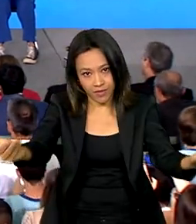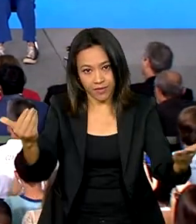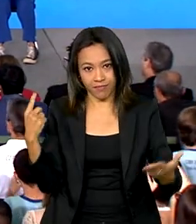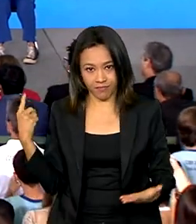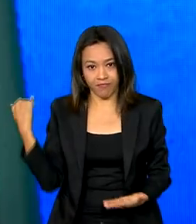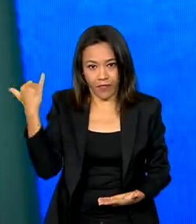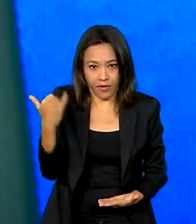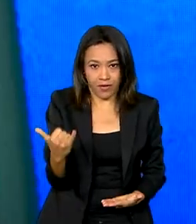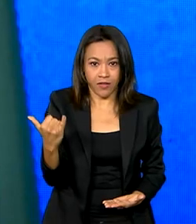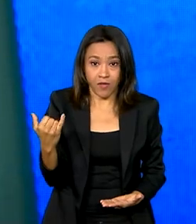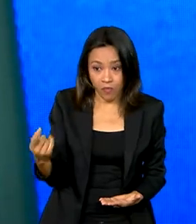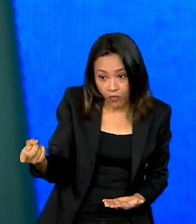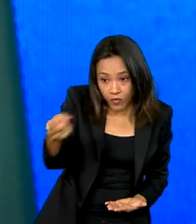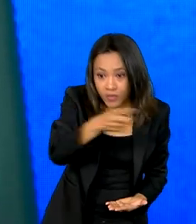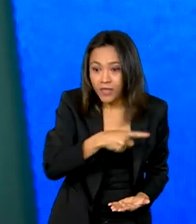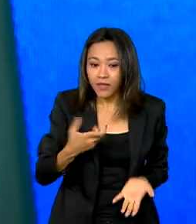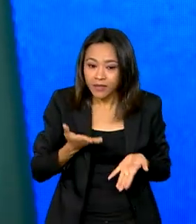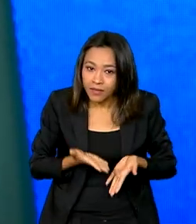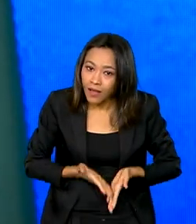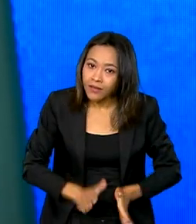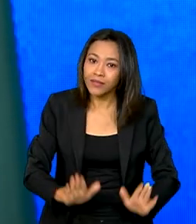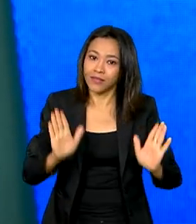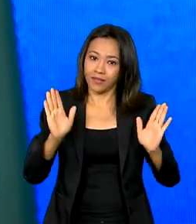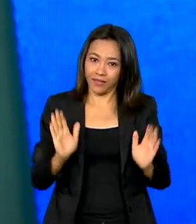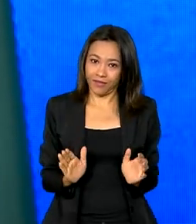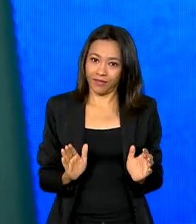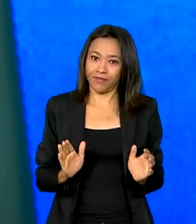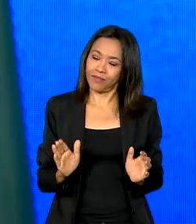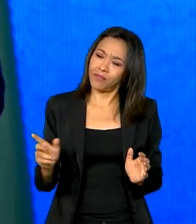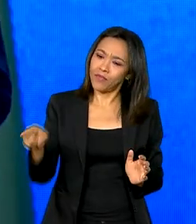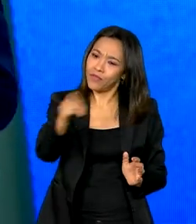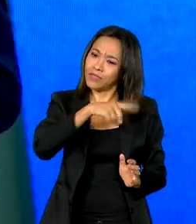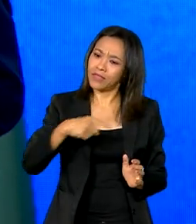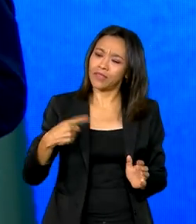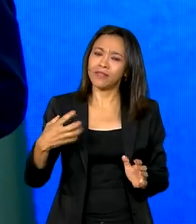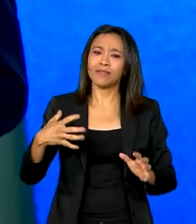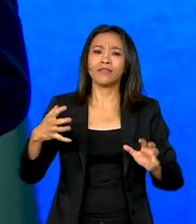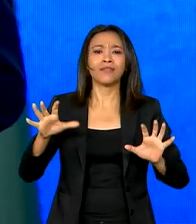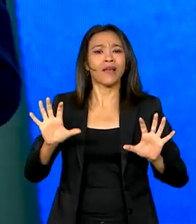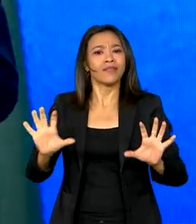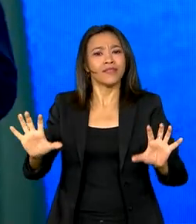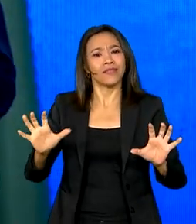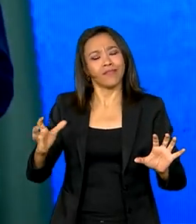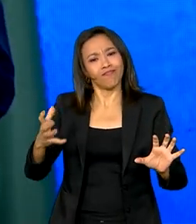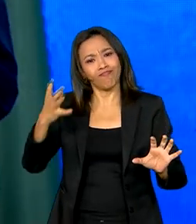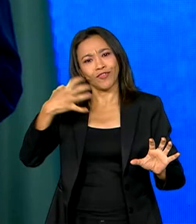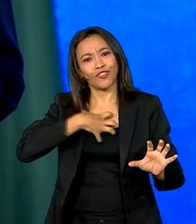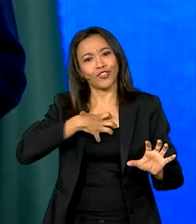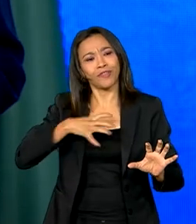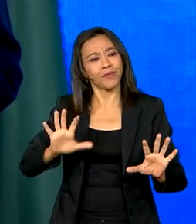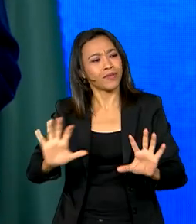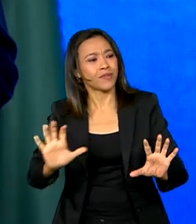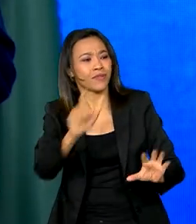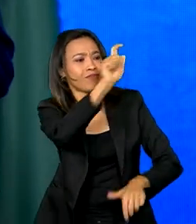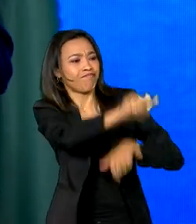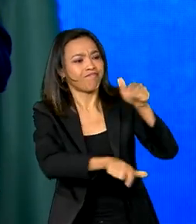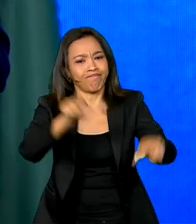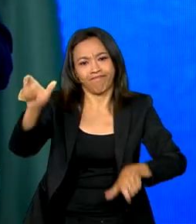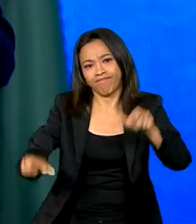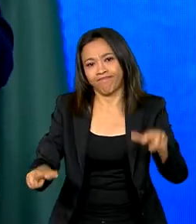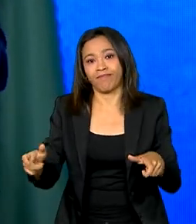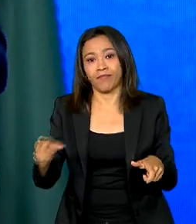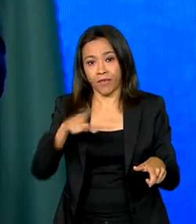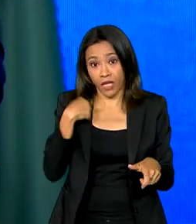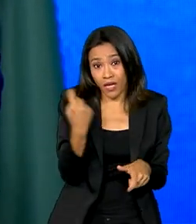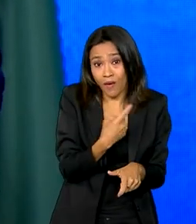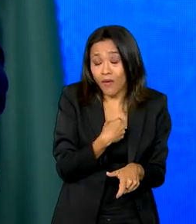terem nascido, por serem como vocês são e fazer com que a gente não